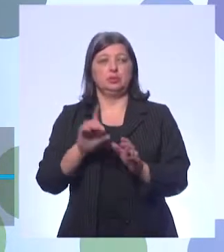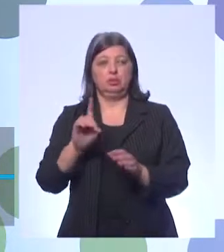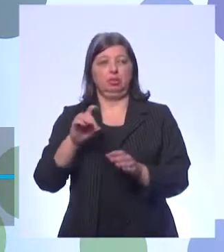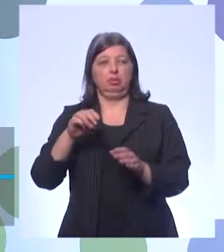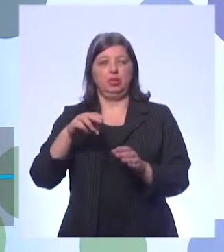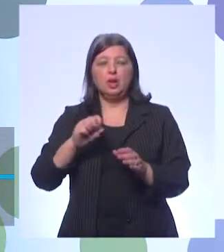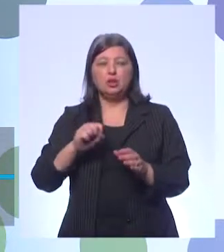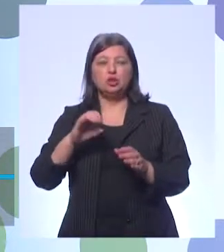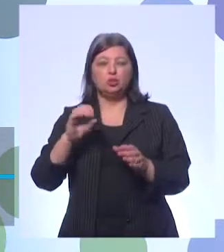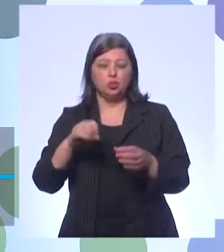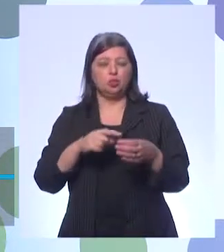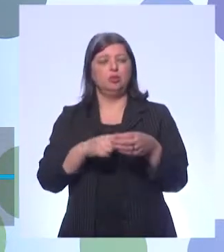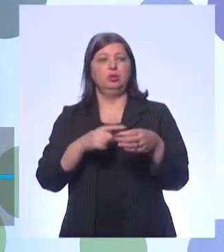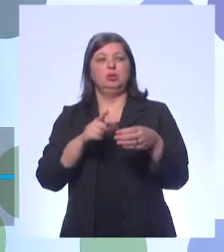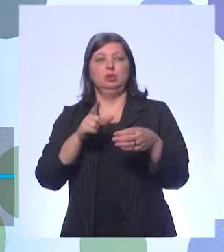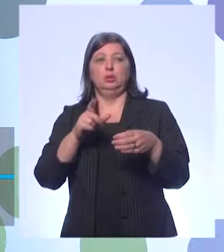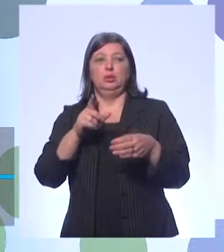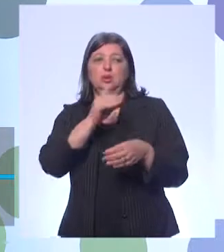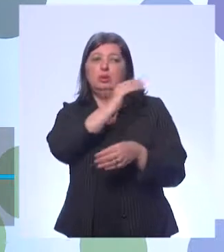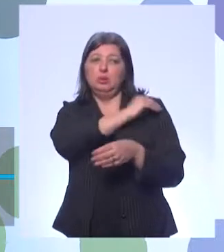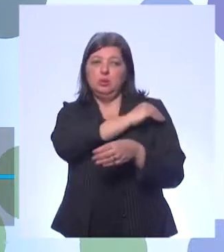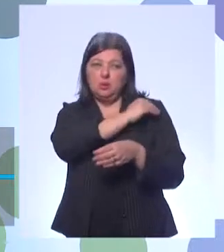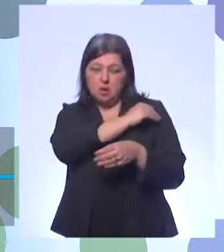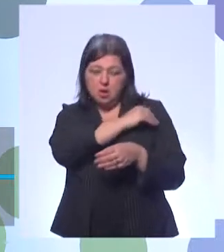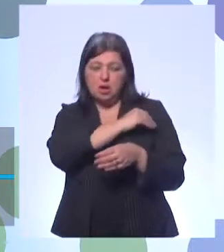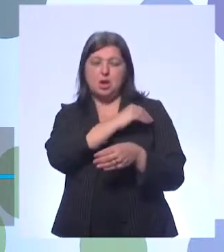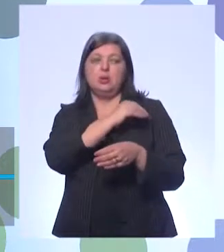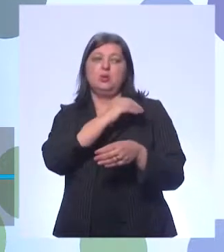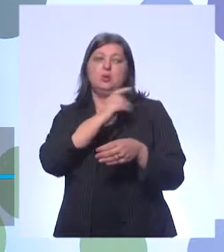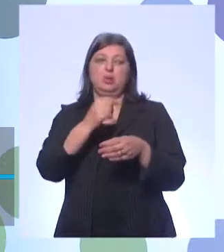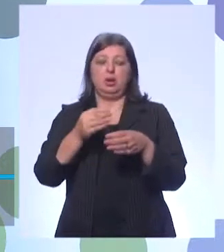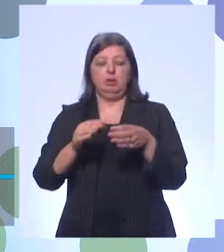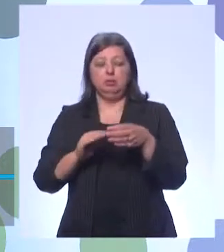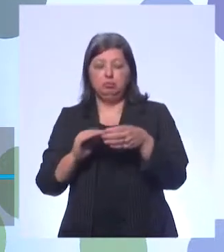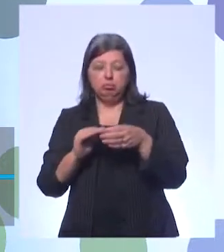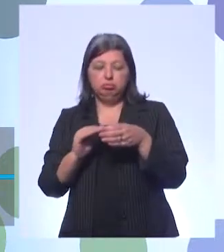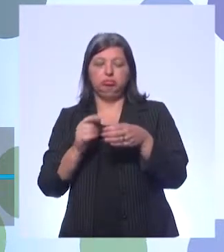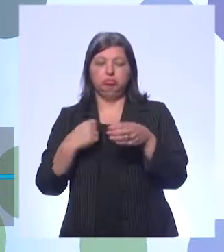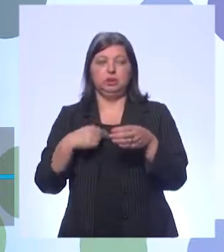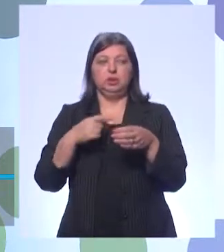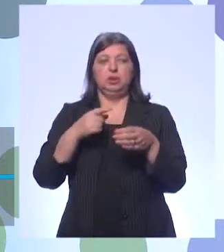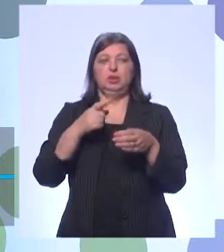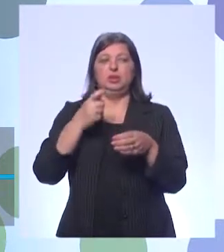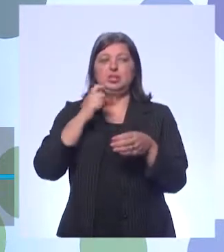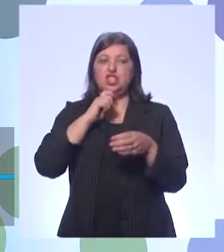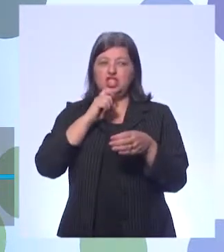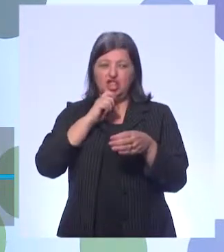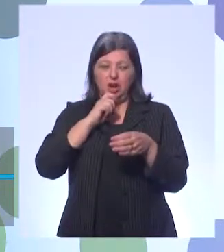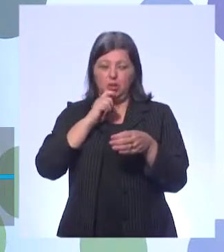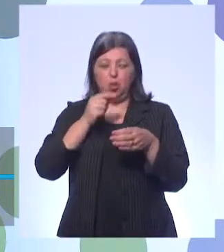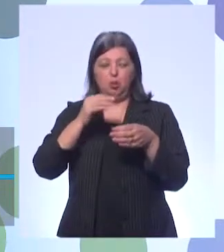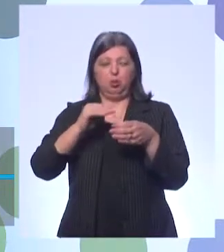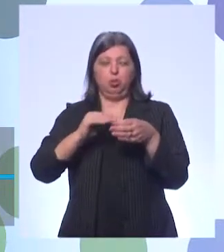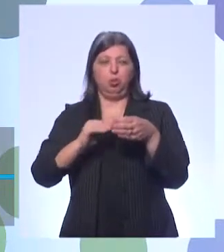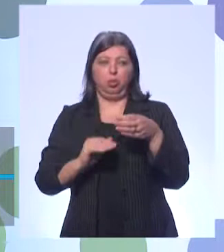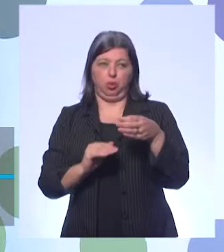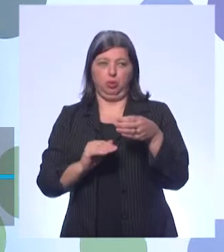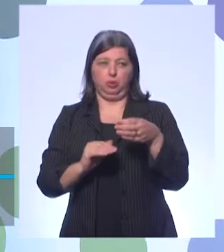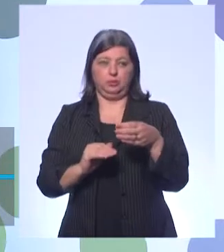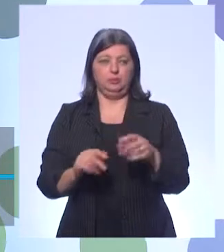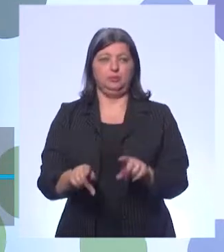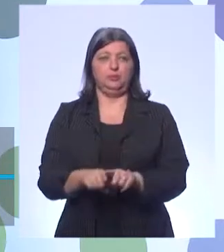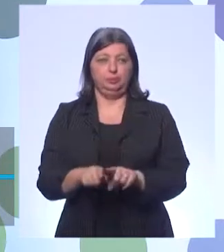gelo é mais denso que o álcool. Foi a professora Fabiola, né? Não veio o nome do estudante, mas os estudantes com ela que comentaram aqui. O gelo tem